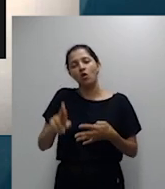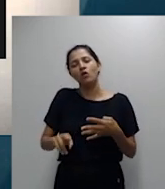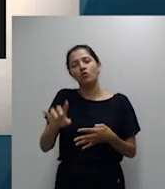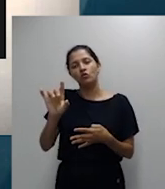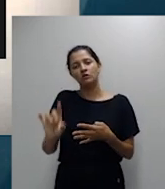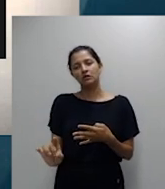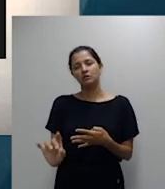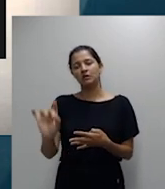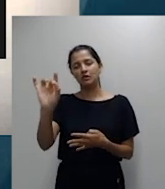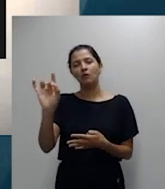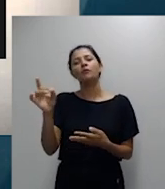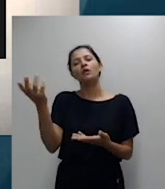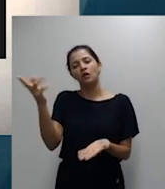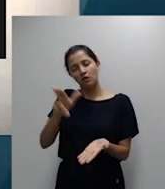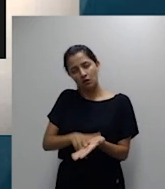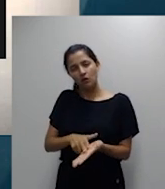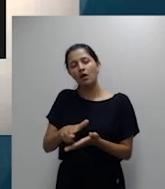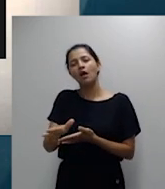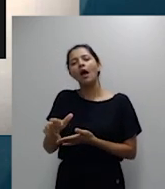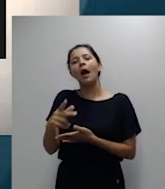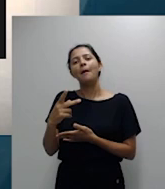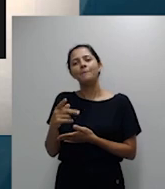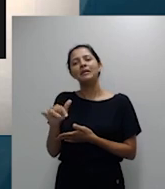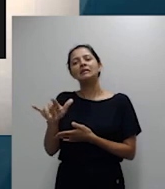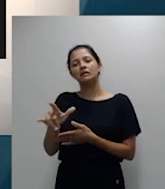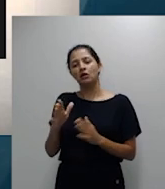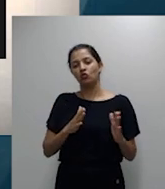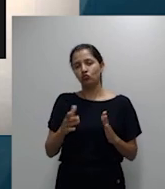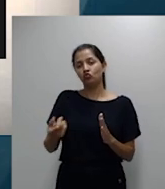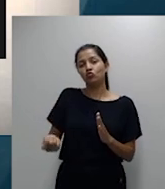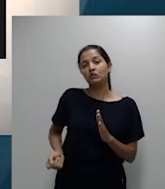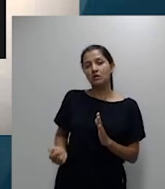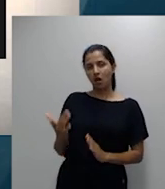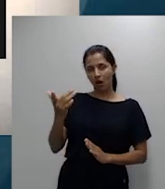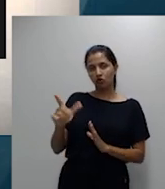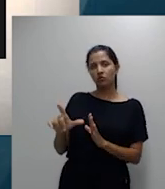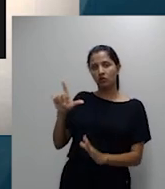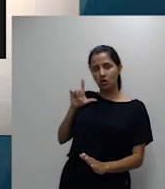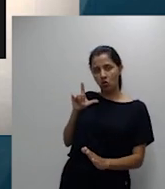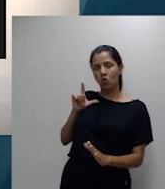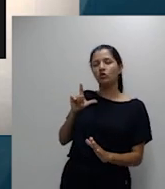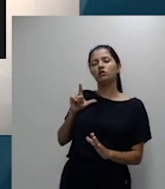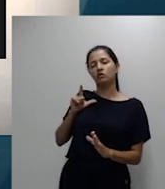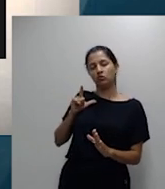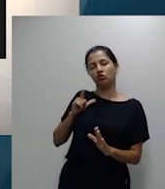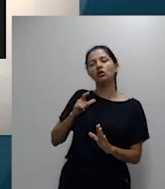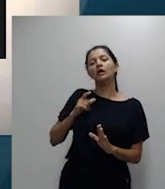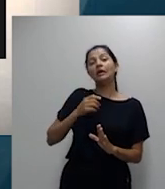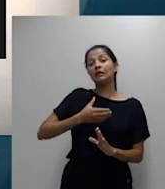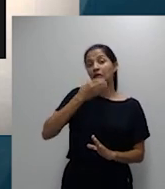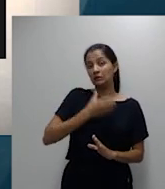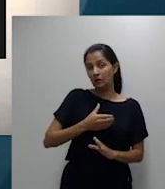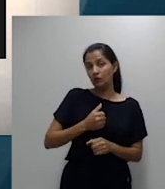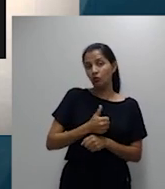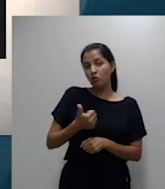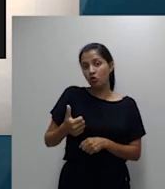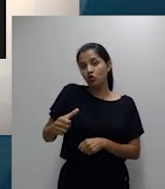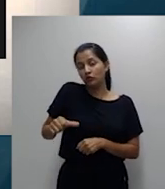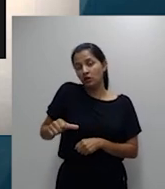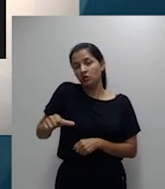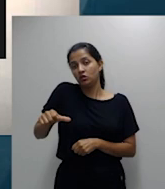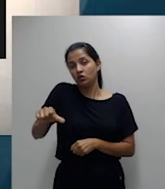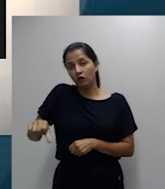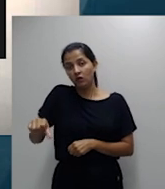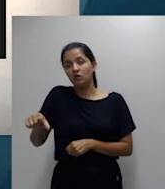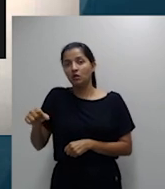e reconhecer a prescrição dos débitos anteriores a Dezembro de 1998 é assim como vota o seu